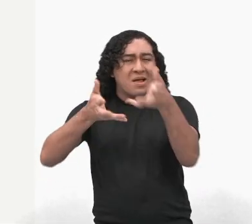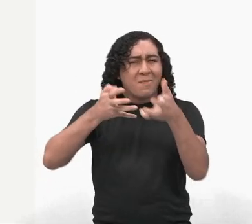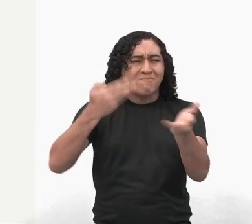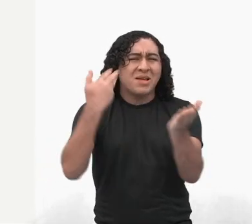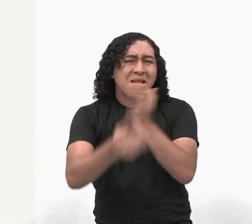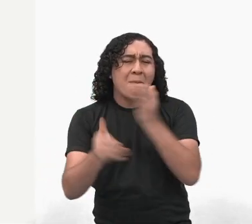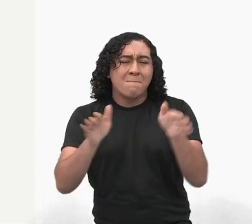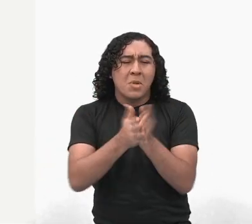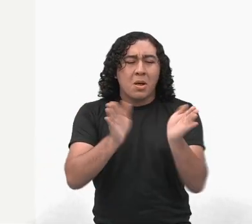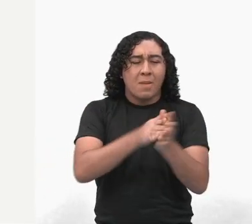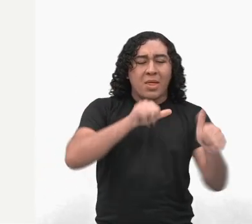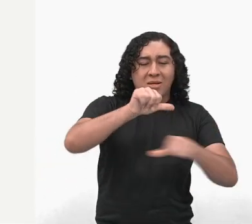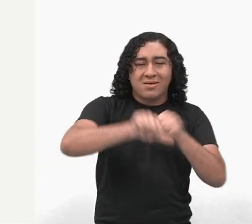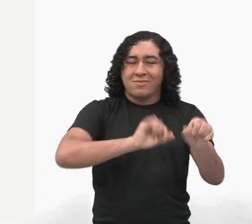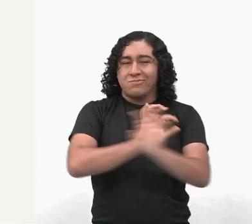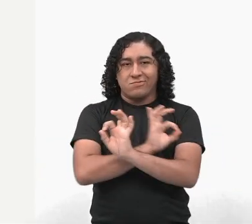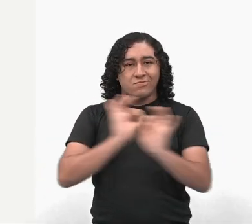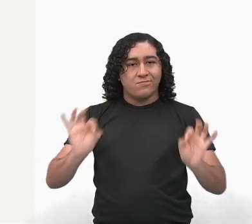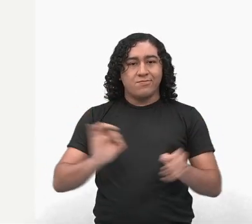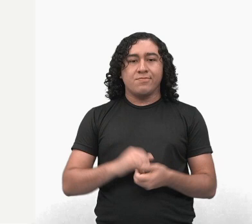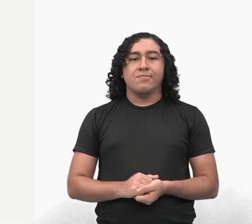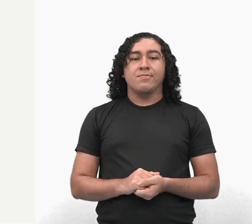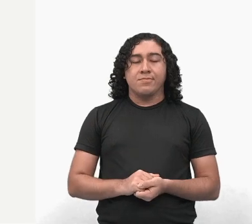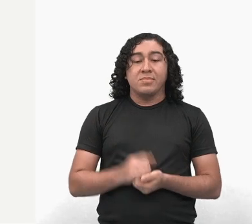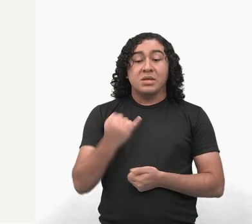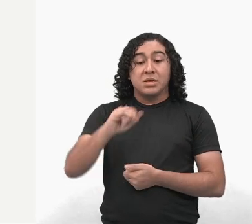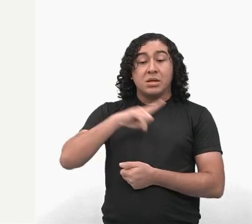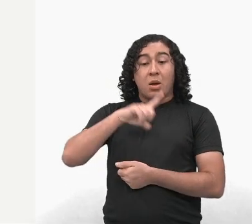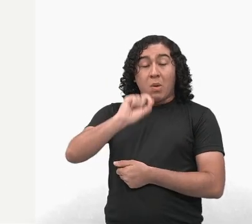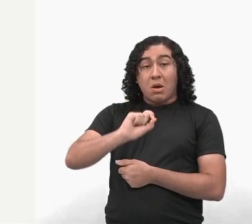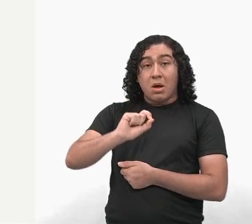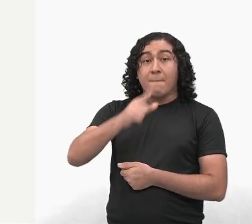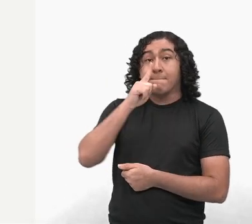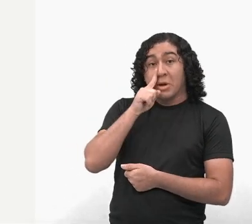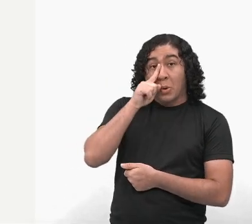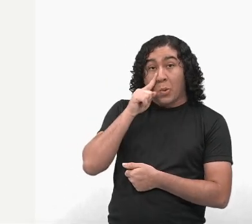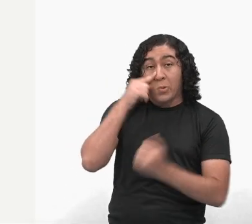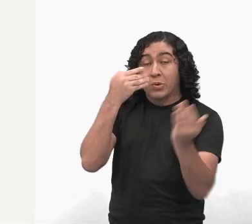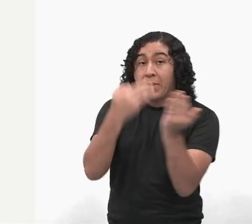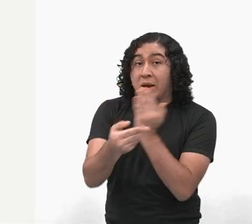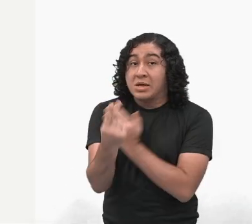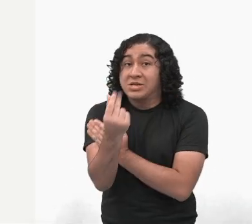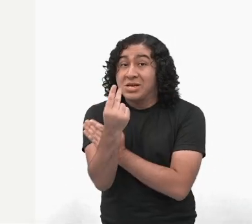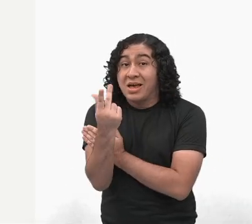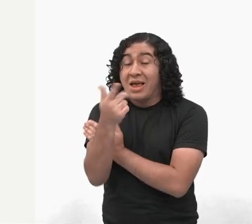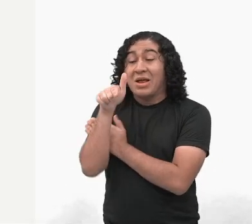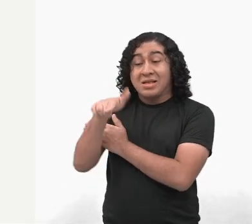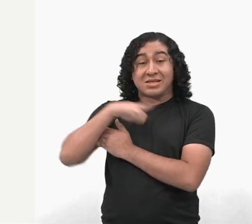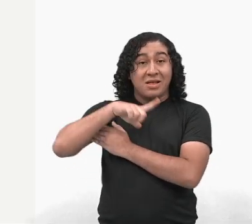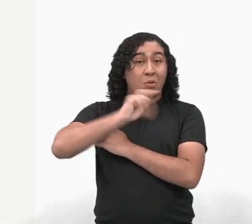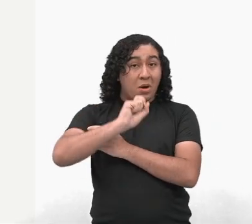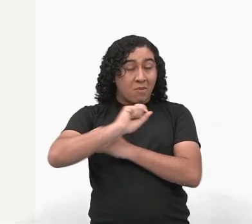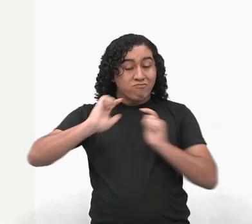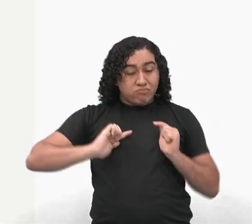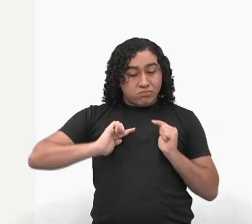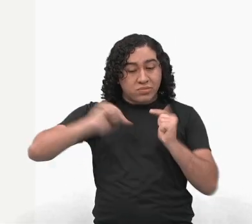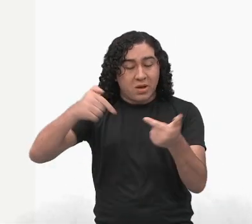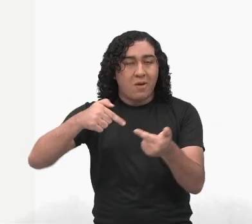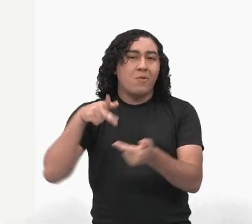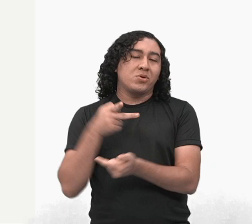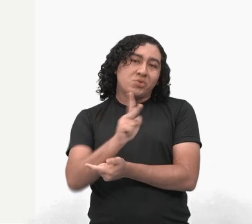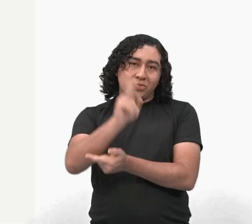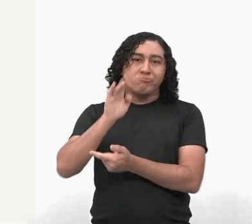seu privilégio, galera. E quando esse privilégio é ameaçado, eles fazem de tudo para manter o seu privilégio,